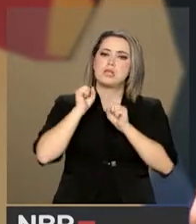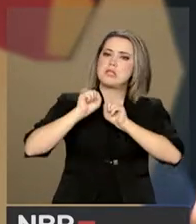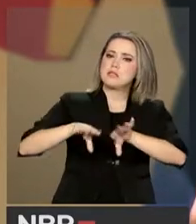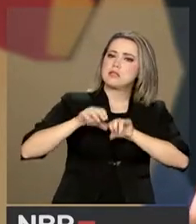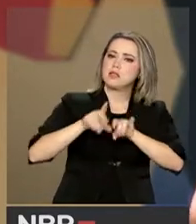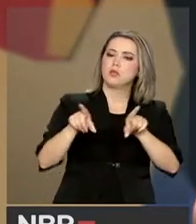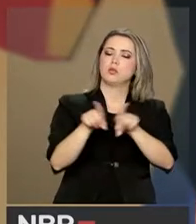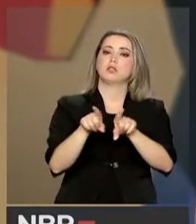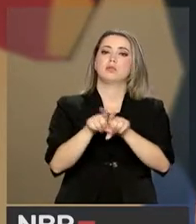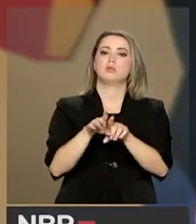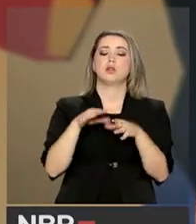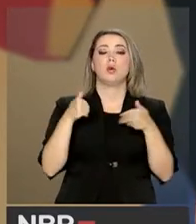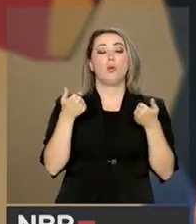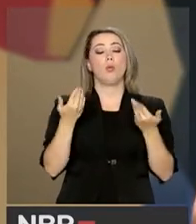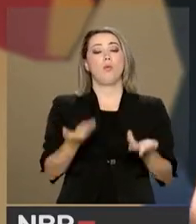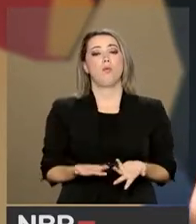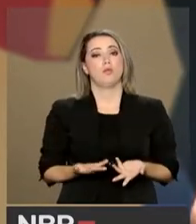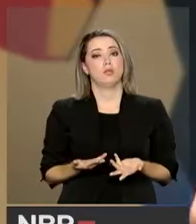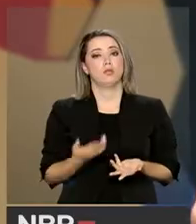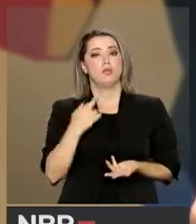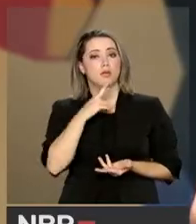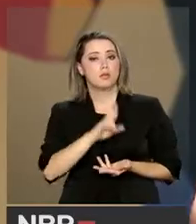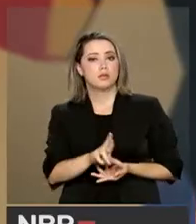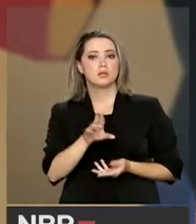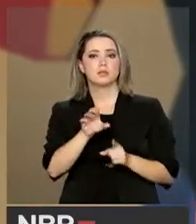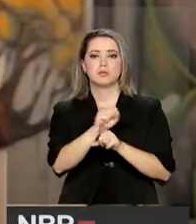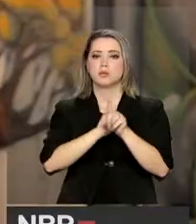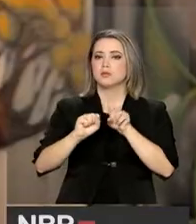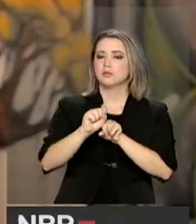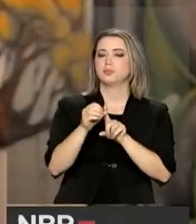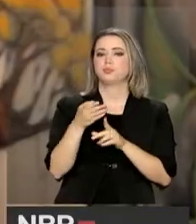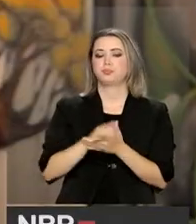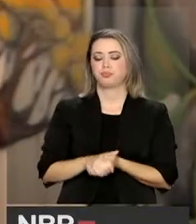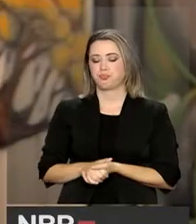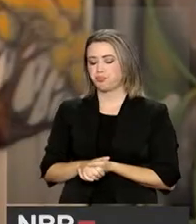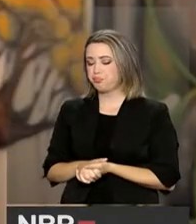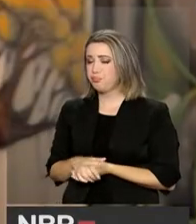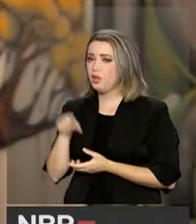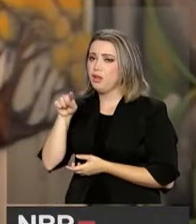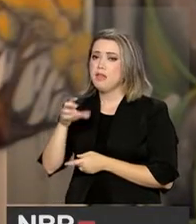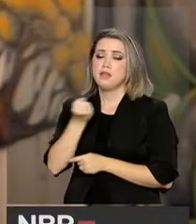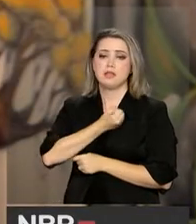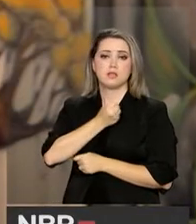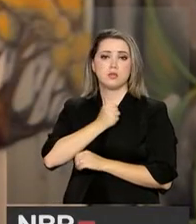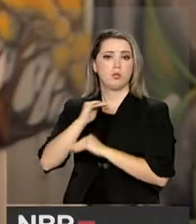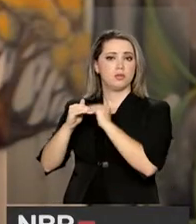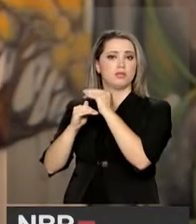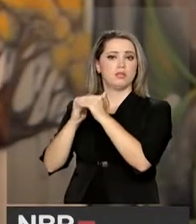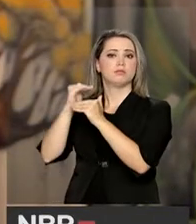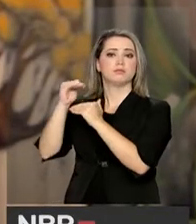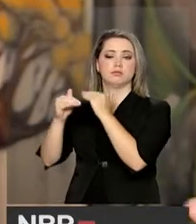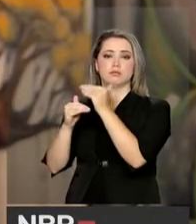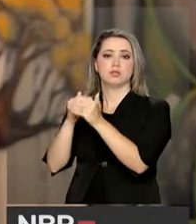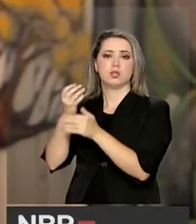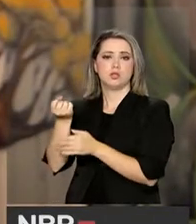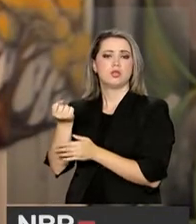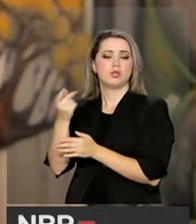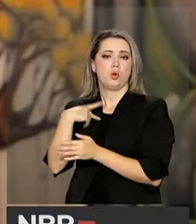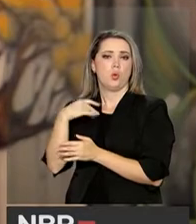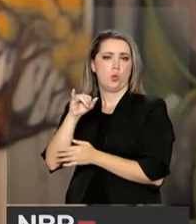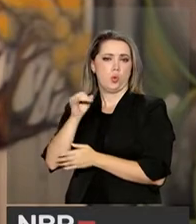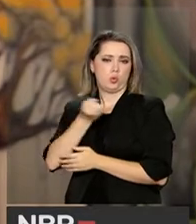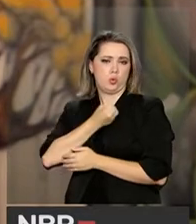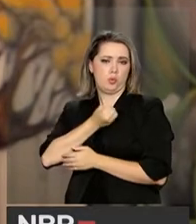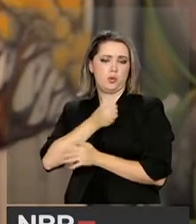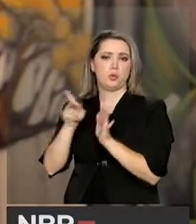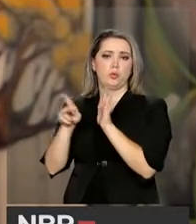educativas, né, exercem na sociedade. Agora esse número vem crescendo, né? Segundo dados do próprio Instituto